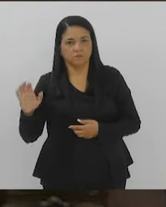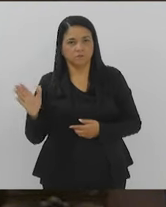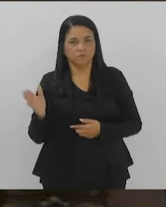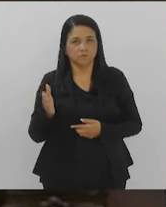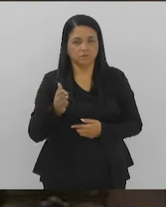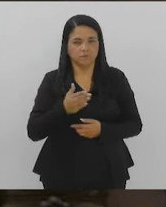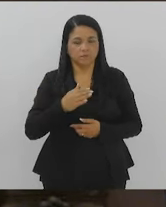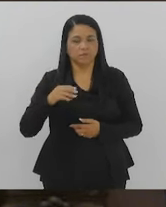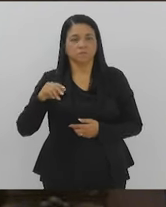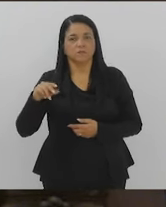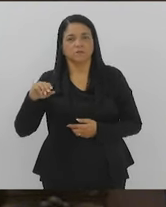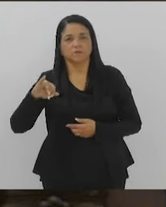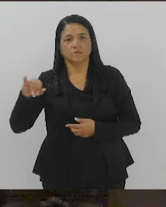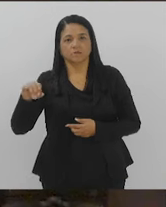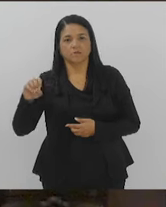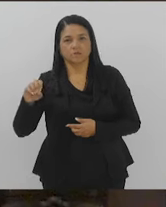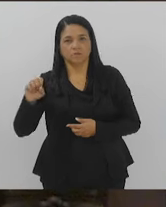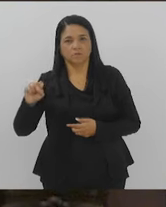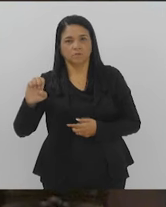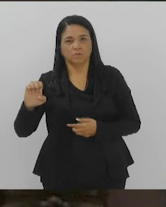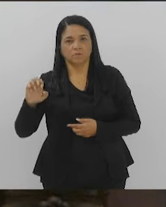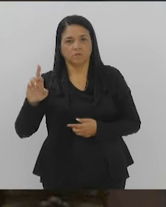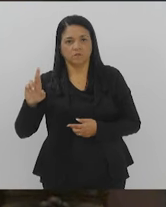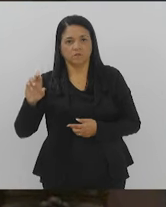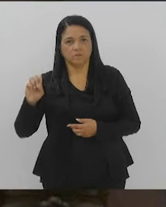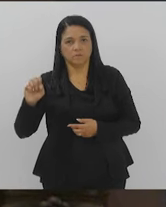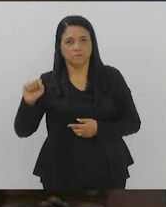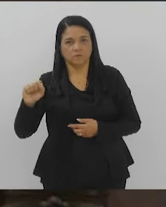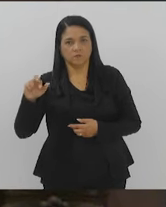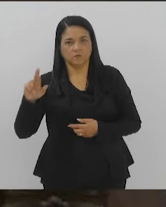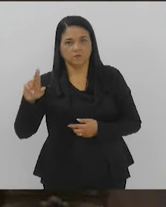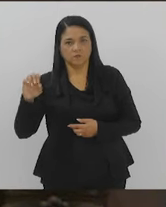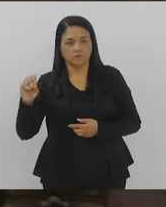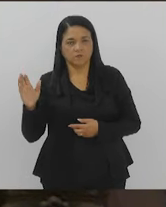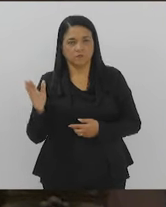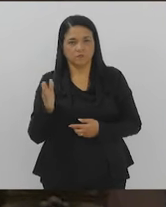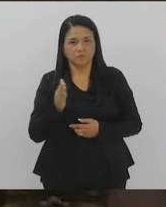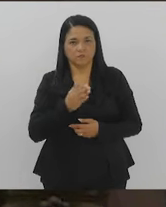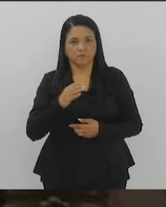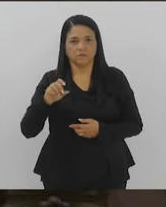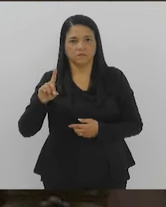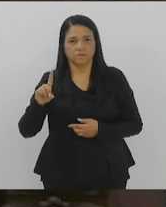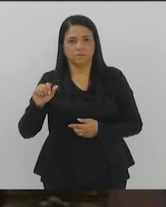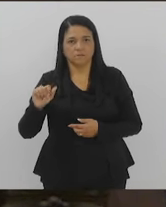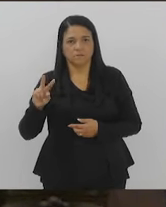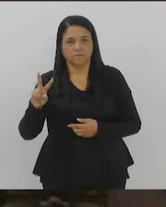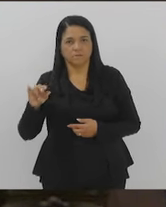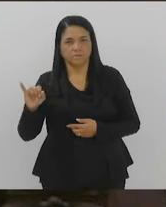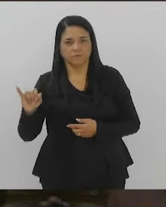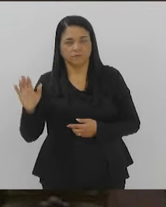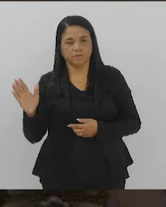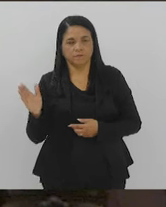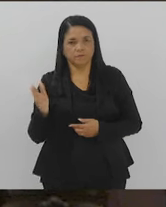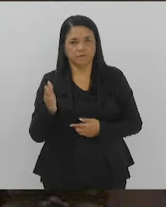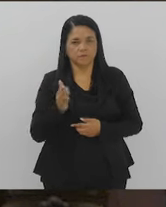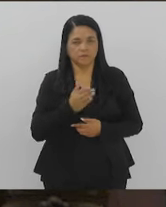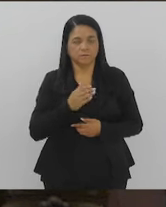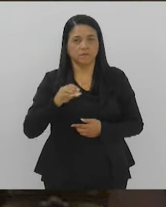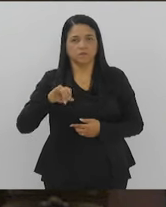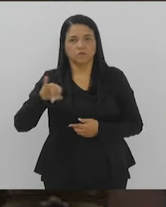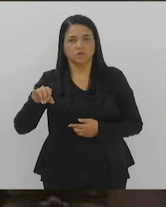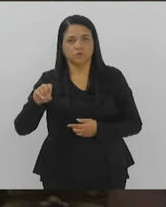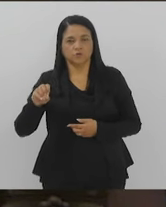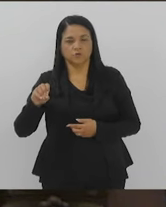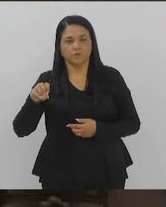ao pastor José Rosário, ao pastor Davi Teodoro, ao pastor Gilmar